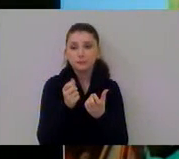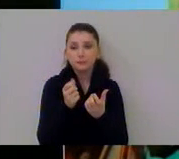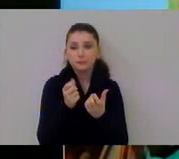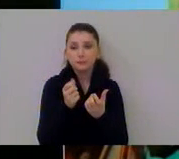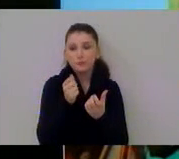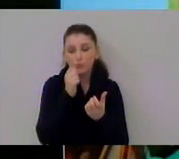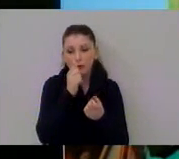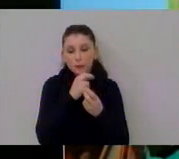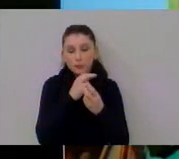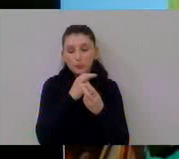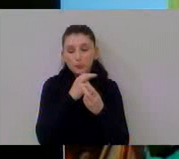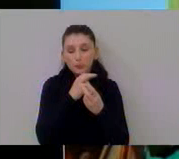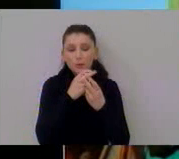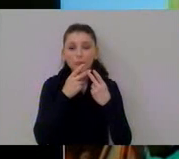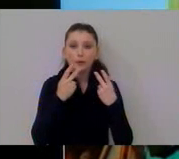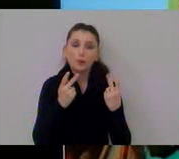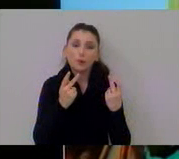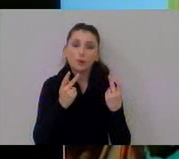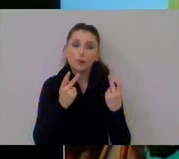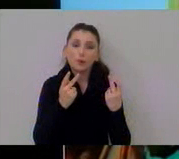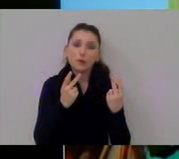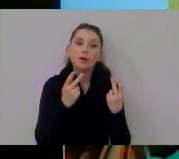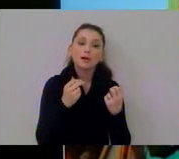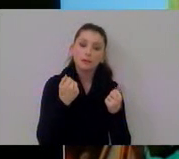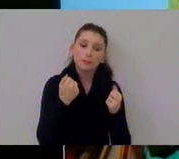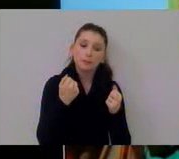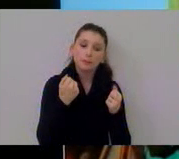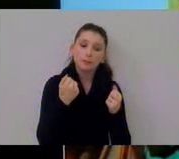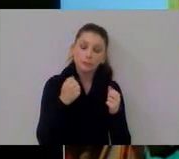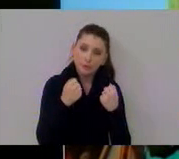futuramente nós estamos livrando,